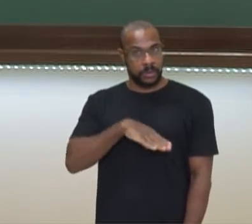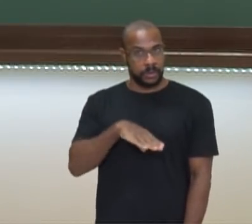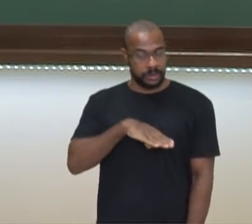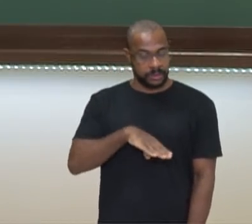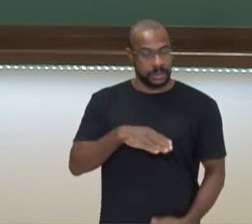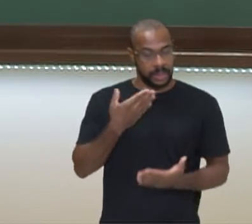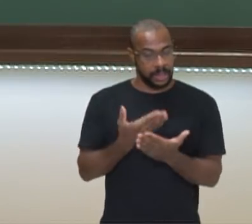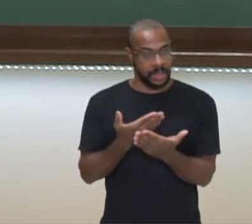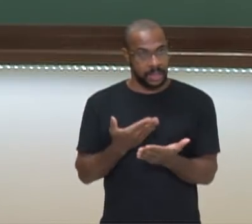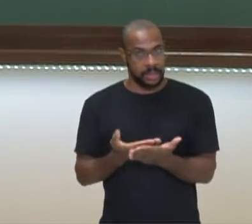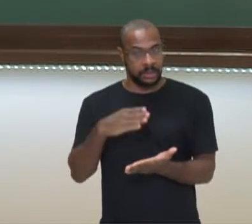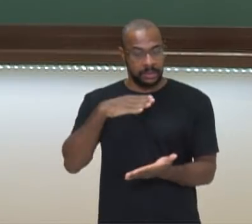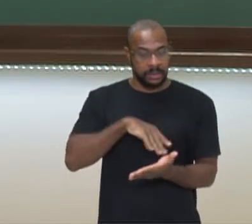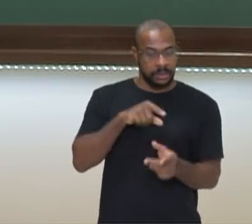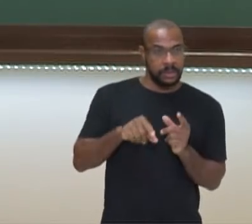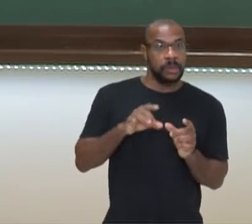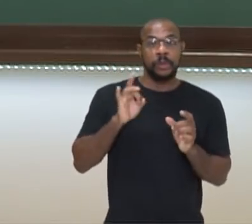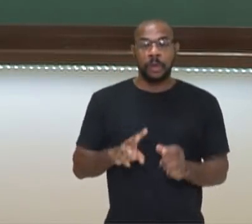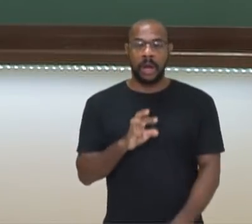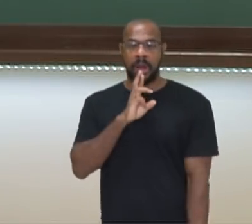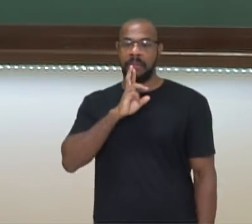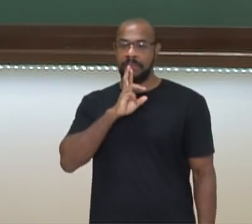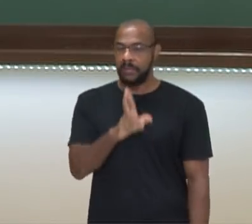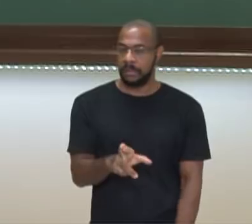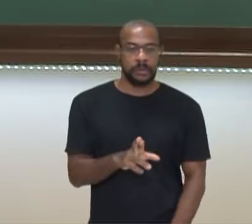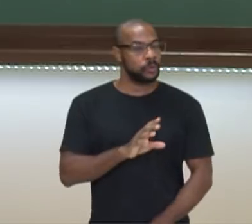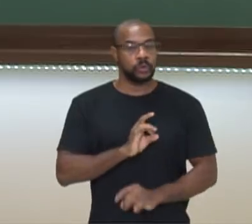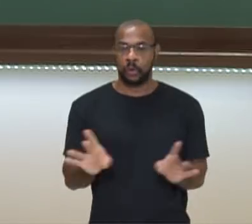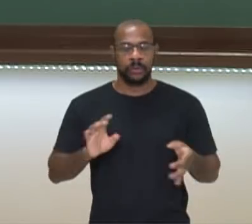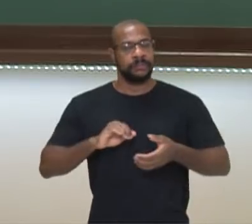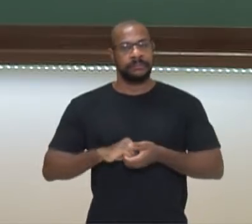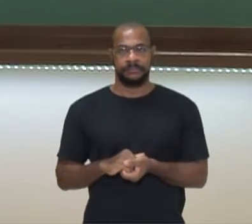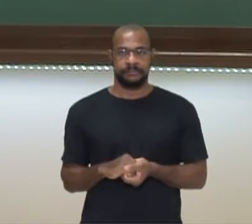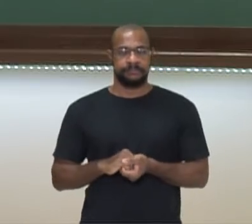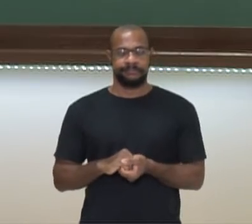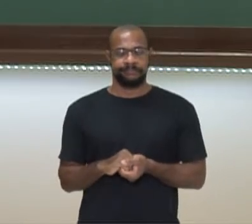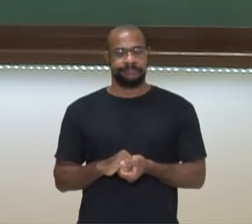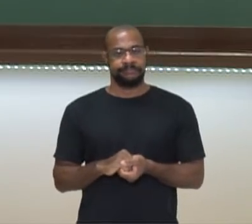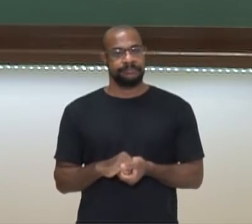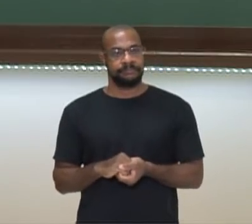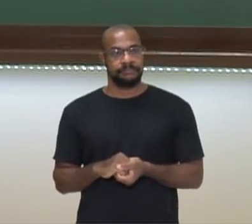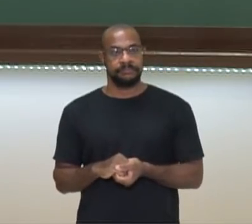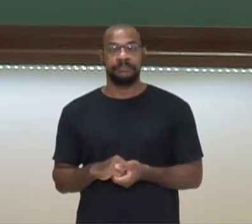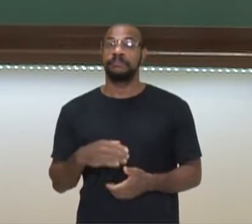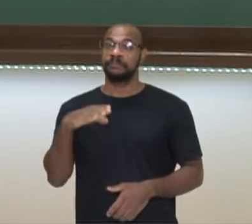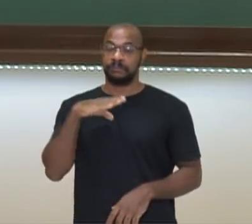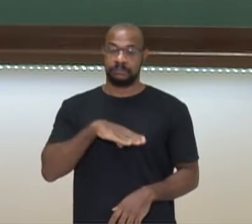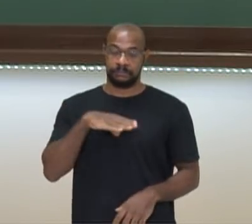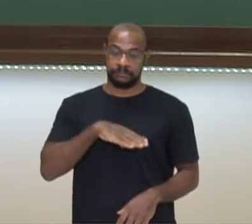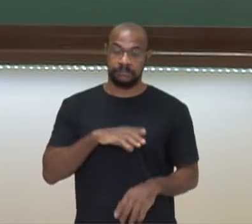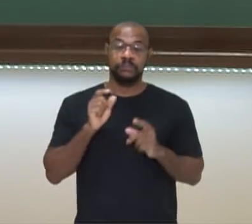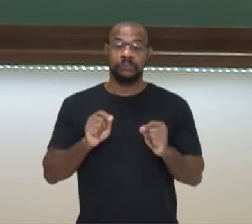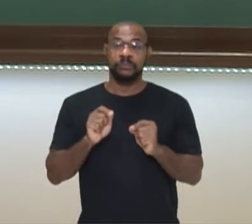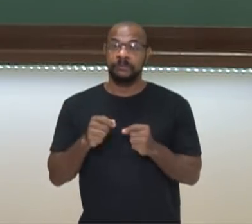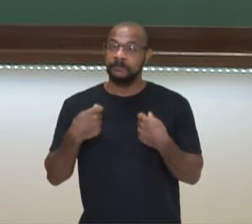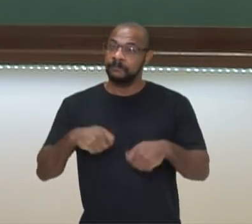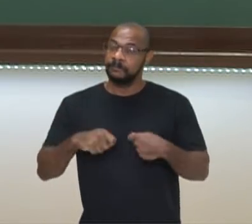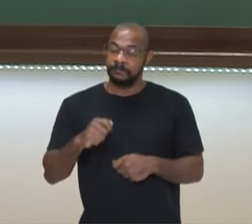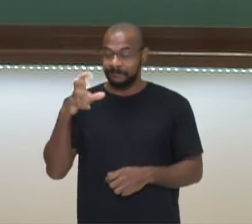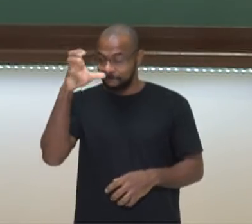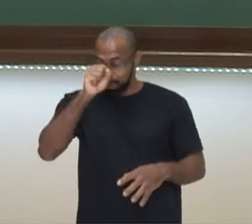portuguesa não querem só a resposta do aluno. Português quer que o